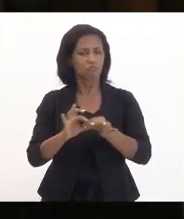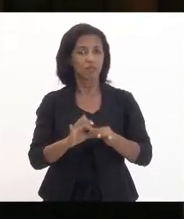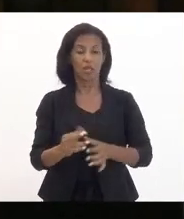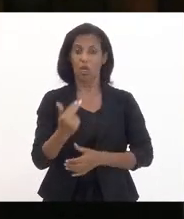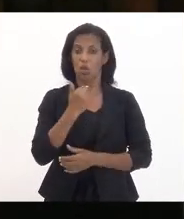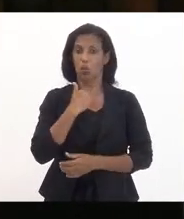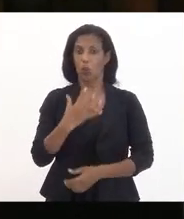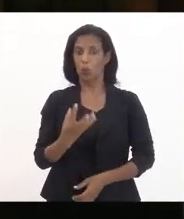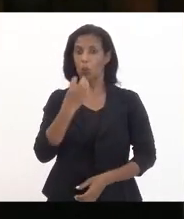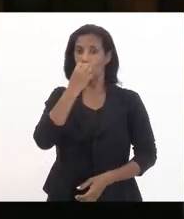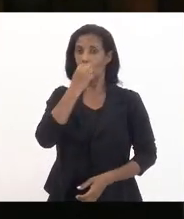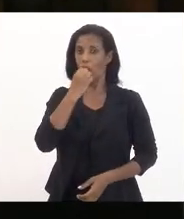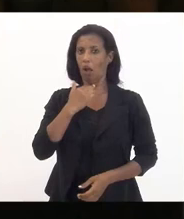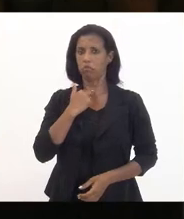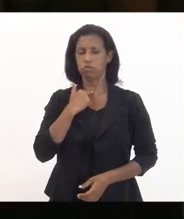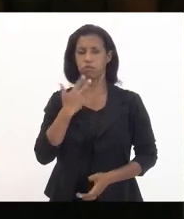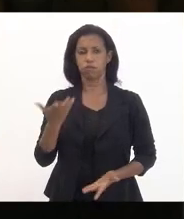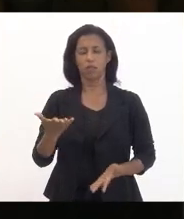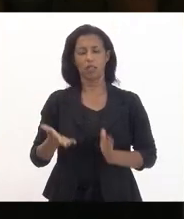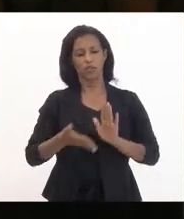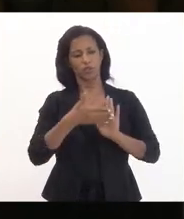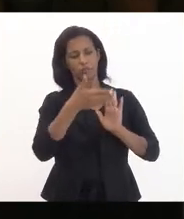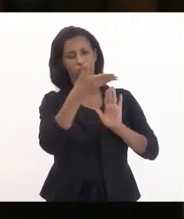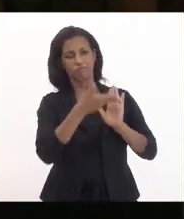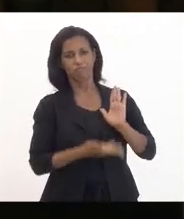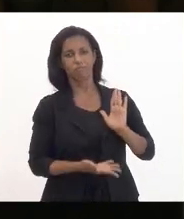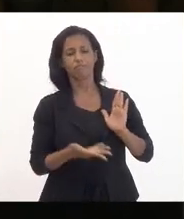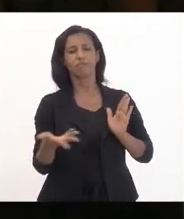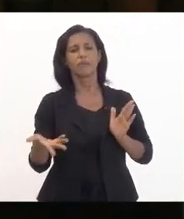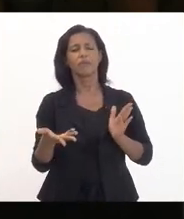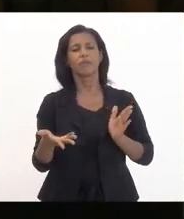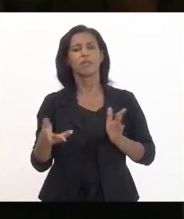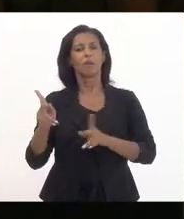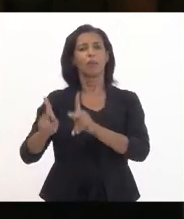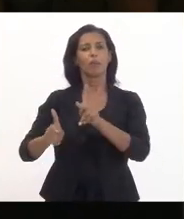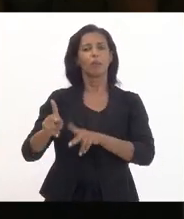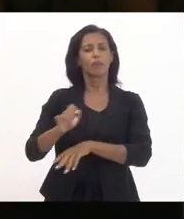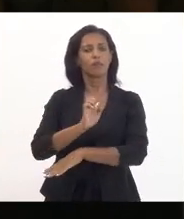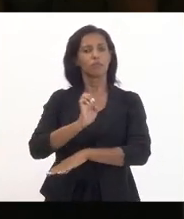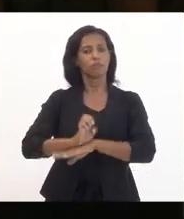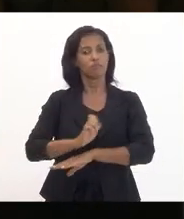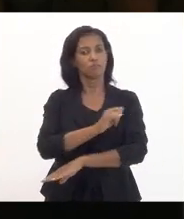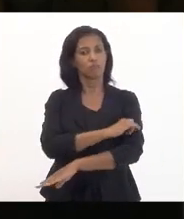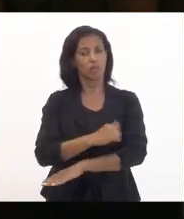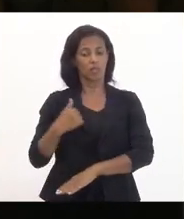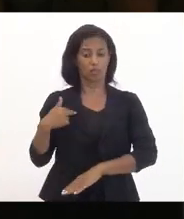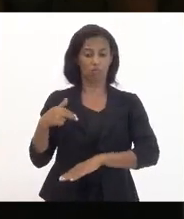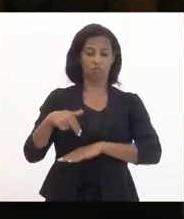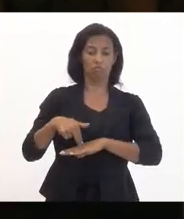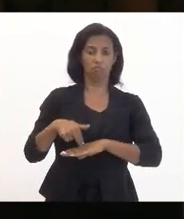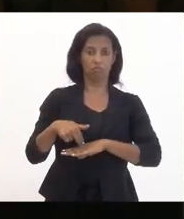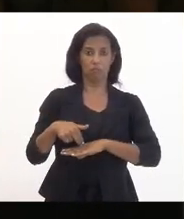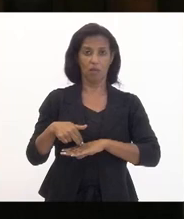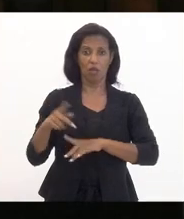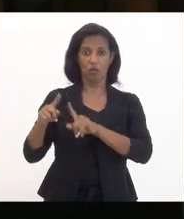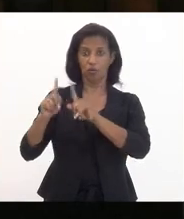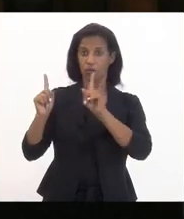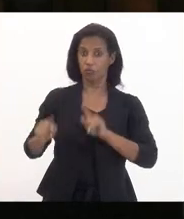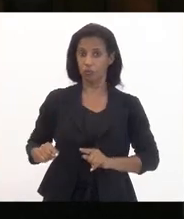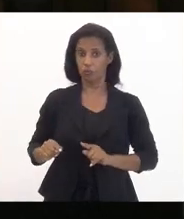posso me calar, senhora presidente, diante da pauta e de boa parcela da população do Rio de Janeiro que represento aqui nessa casa, sobretudo os